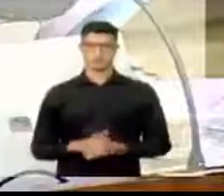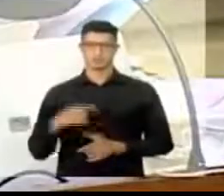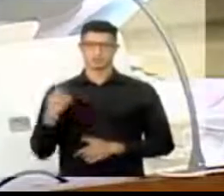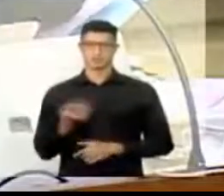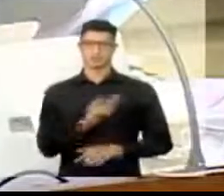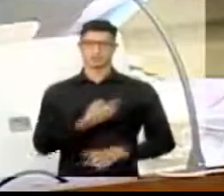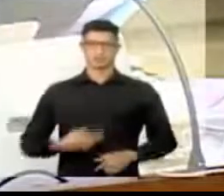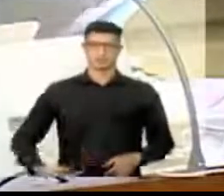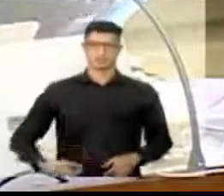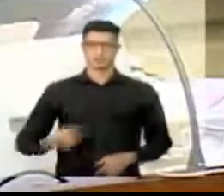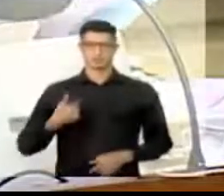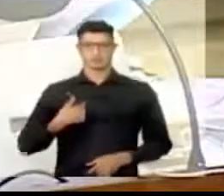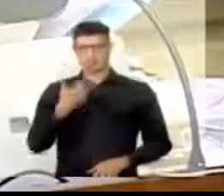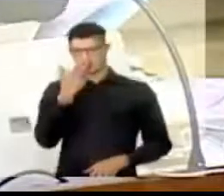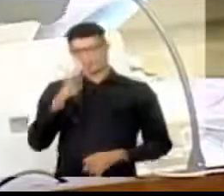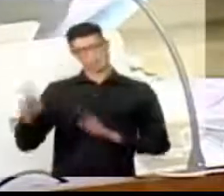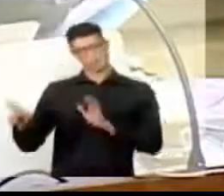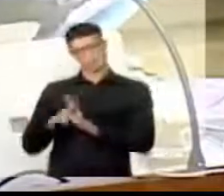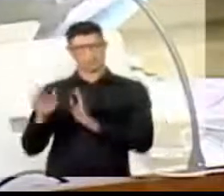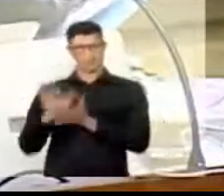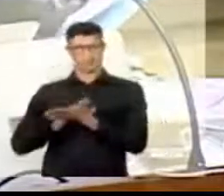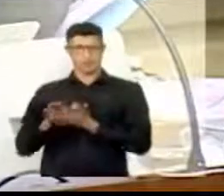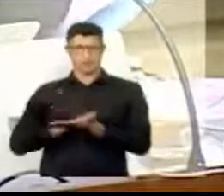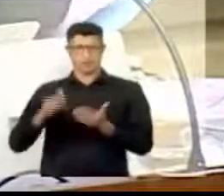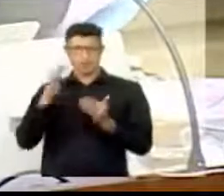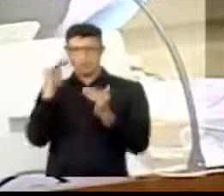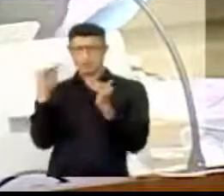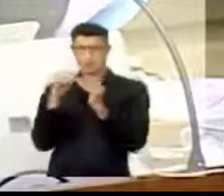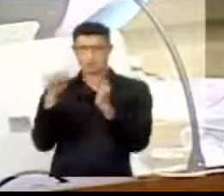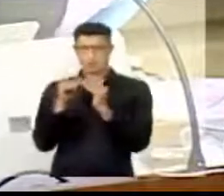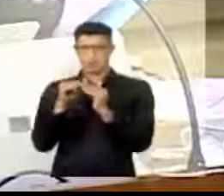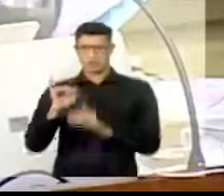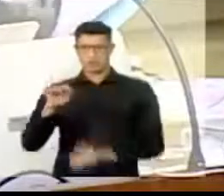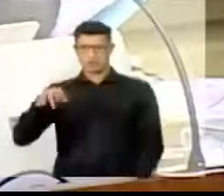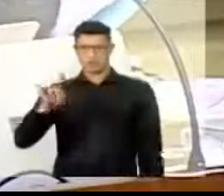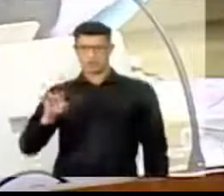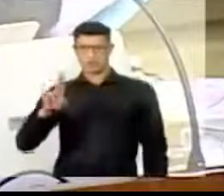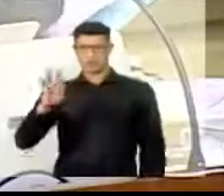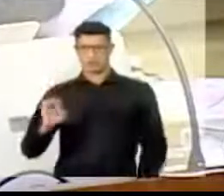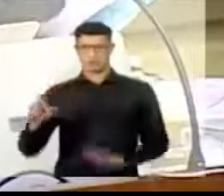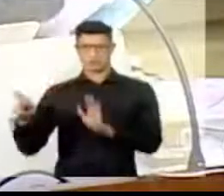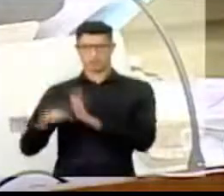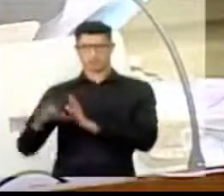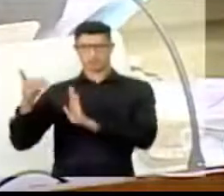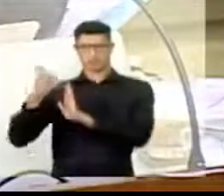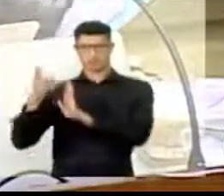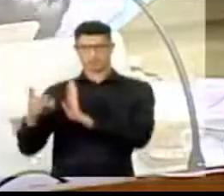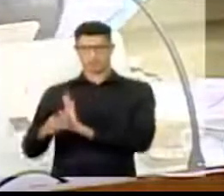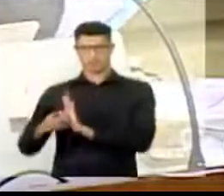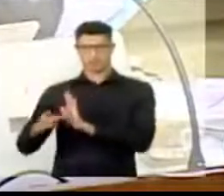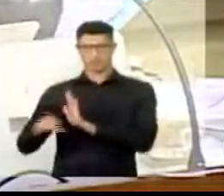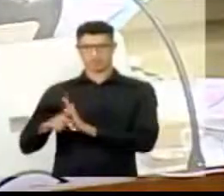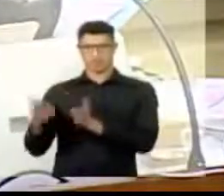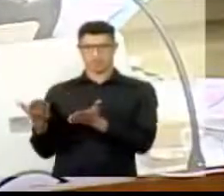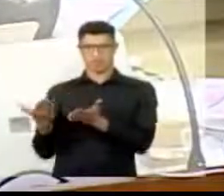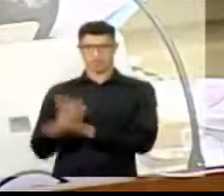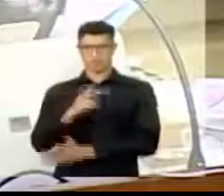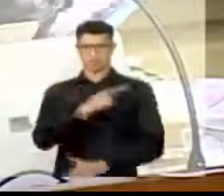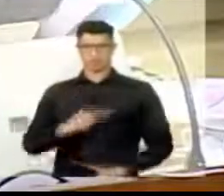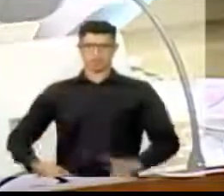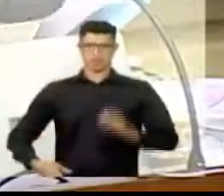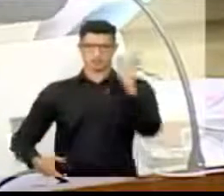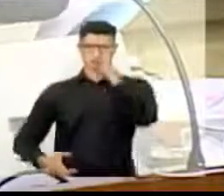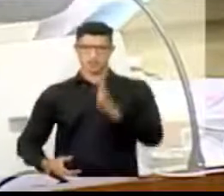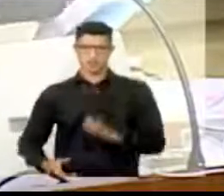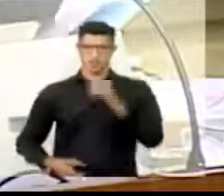prisão domiciliar porque achei impróprio e concedi a ele indulto com base no decreto aprovado pela Presidente da